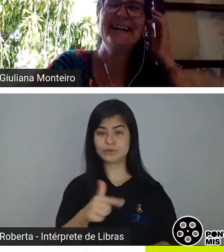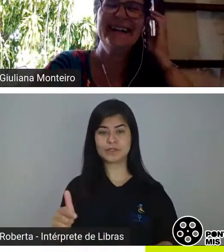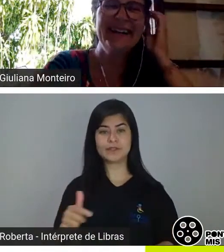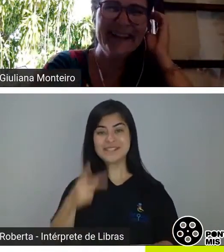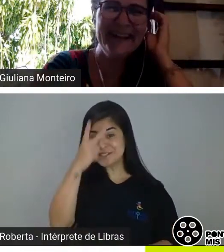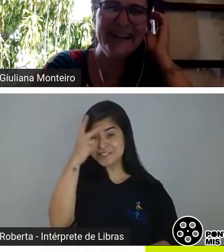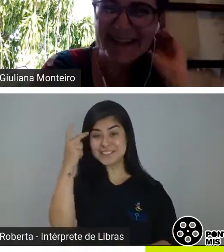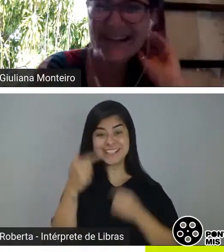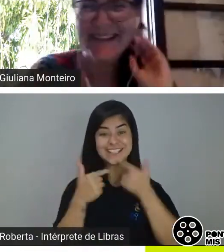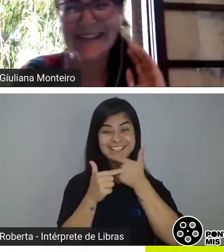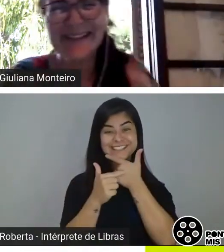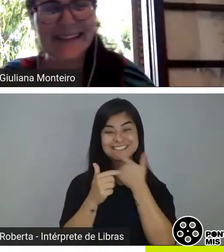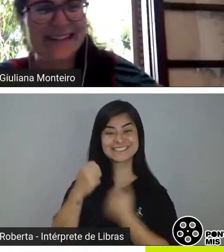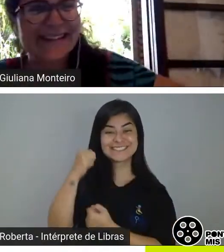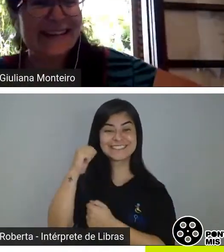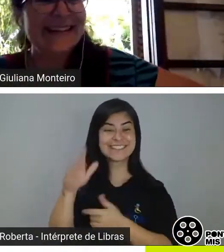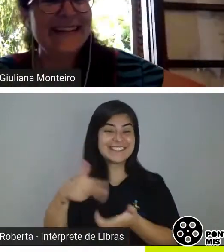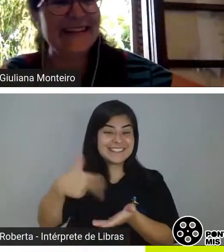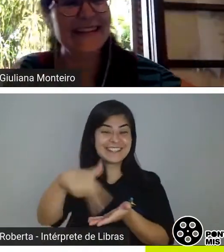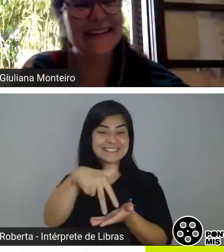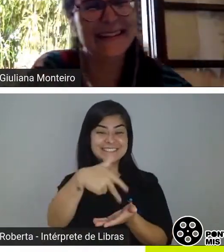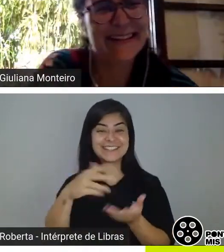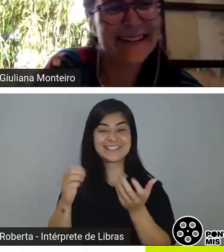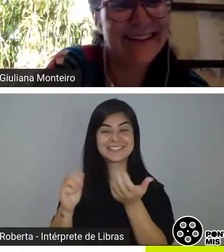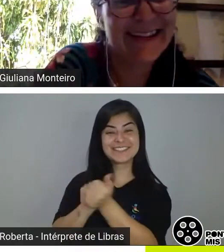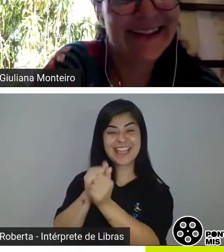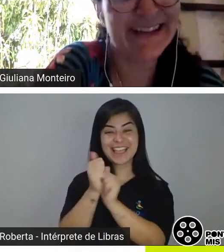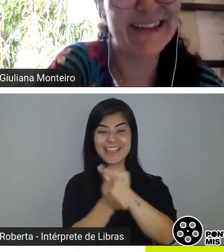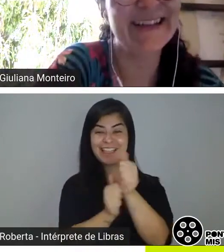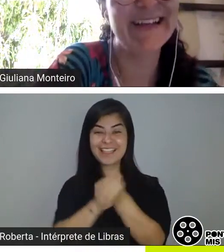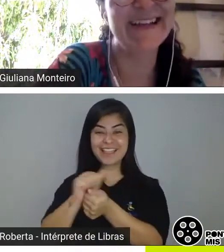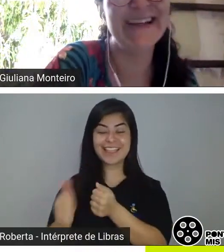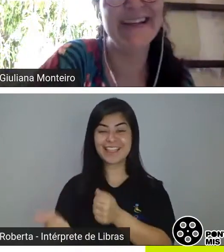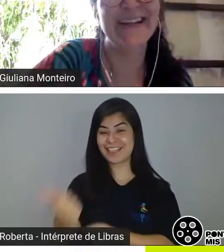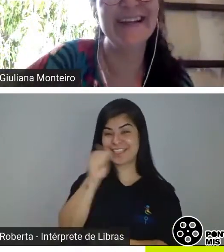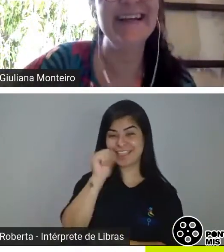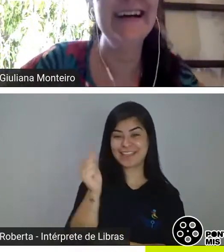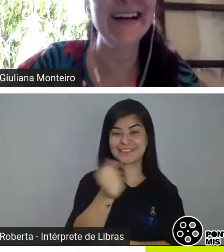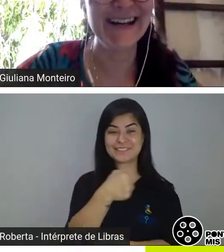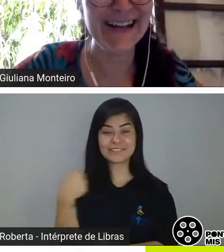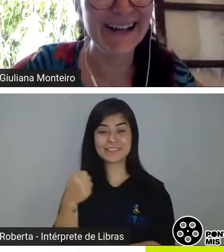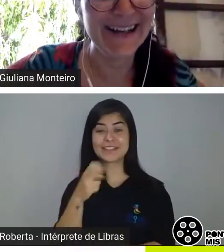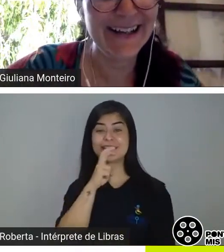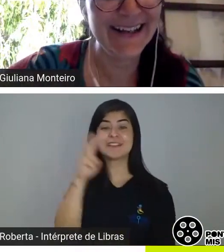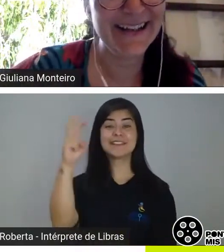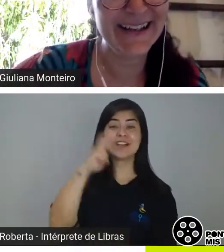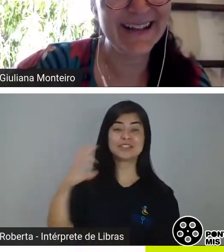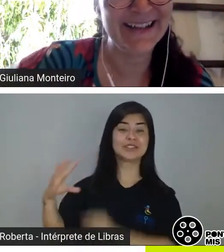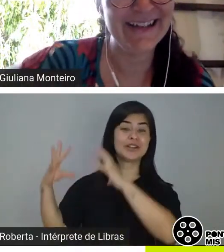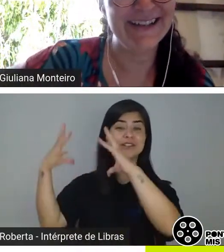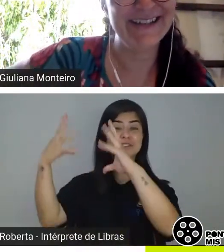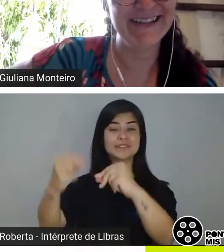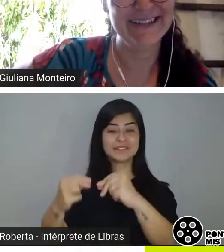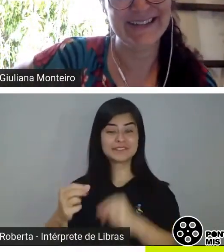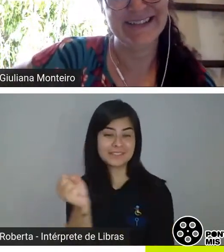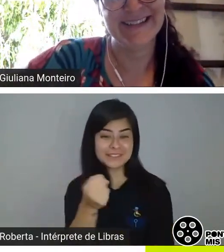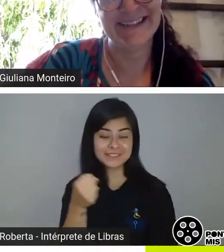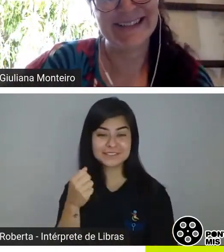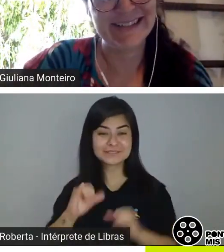mundo sorrindo, feliz da vida, se beijando, bebendo cerveja, gritando, todo mundo vai sofrer. Arte um pouco